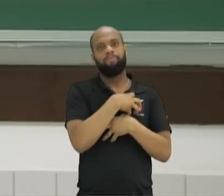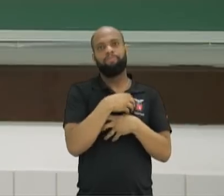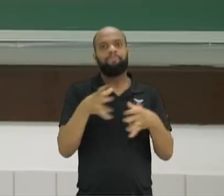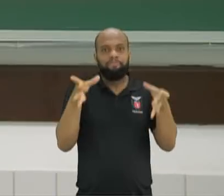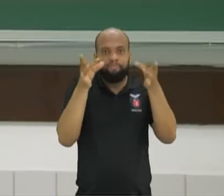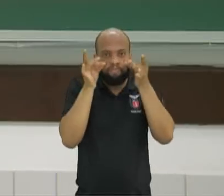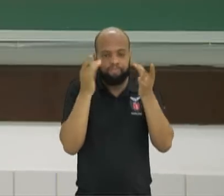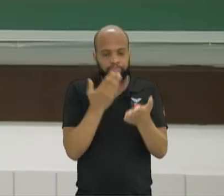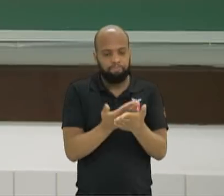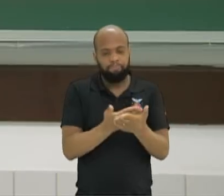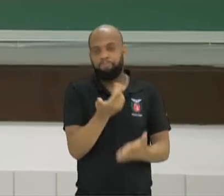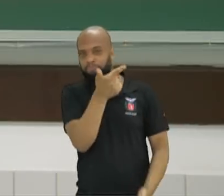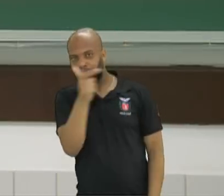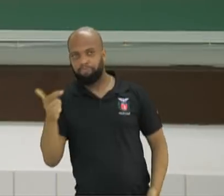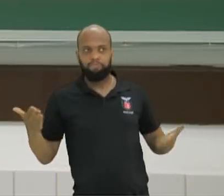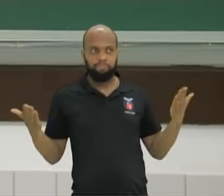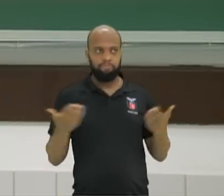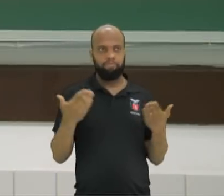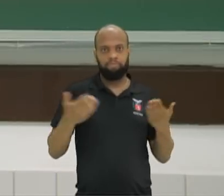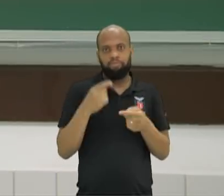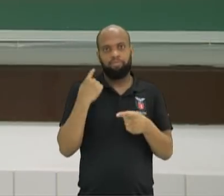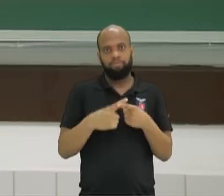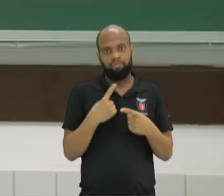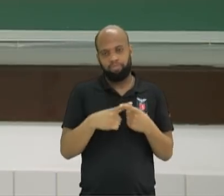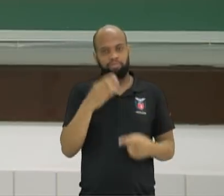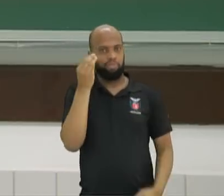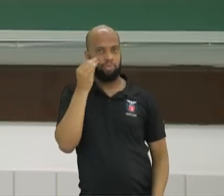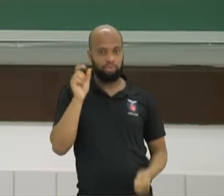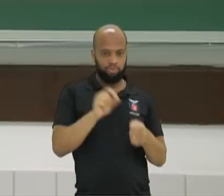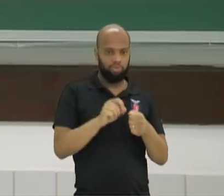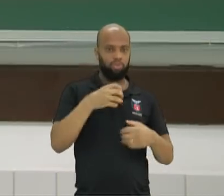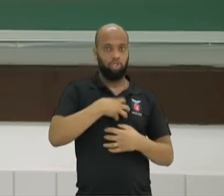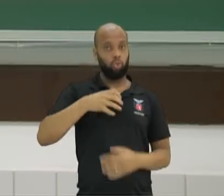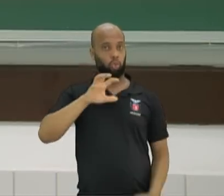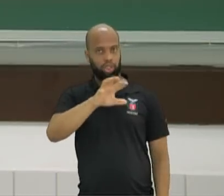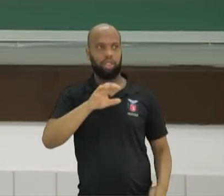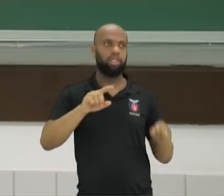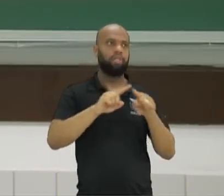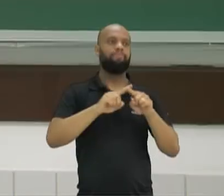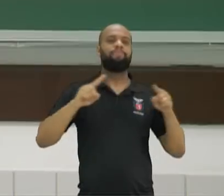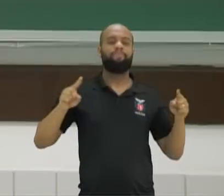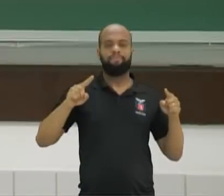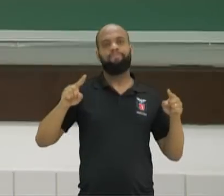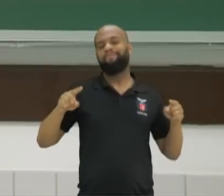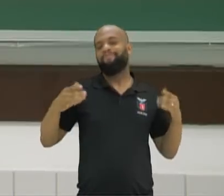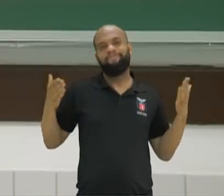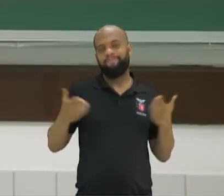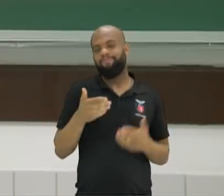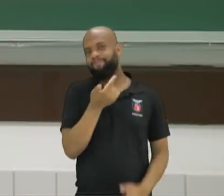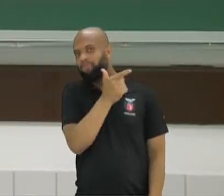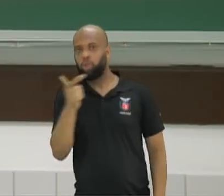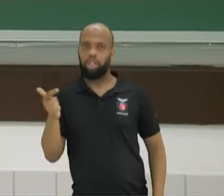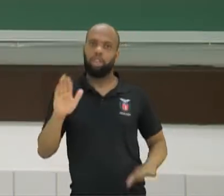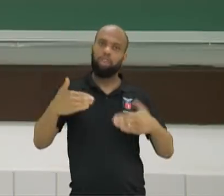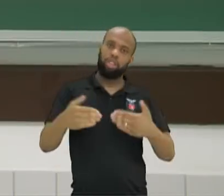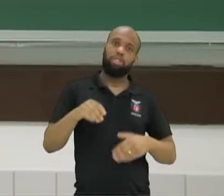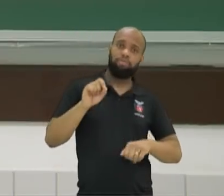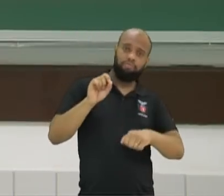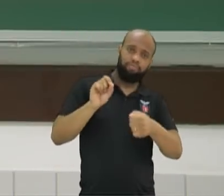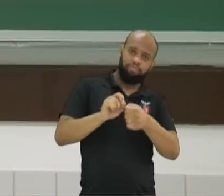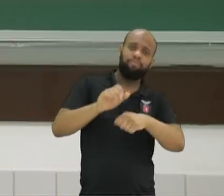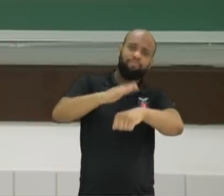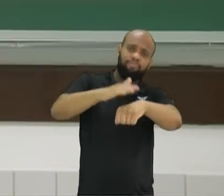aula presencial, né? Nós com certeza faríamos essas práticas nas nossas aulas